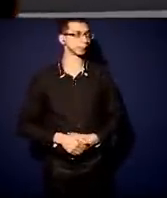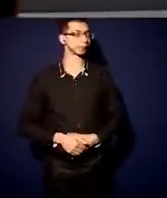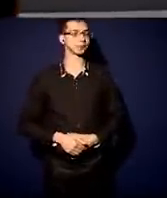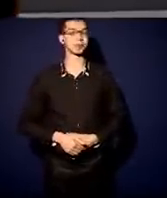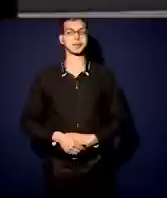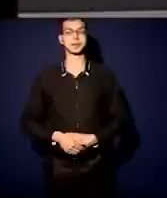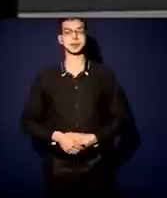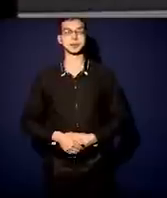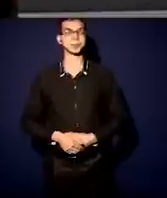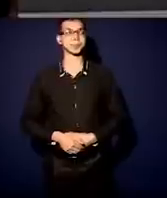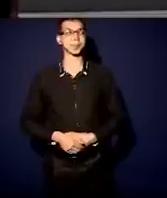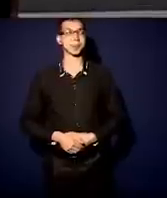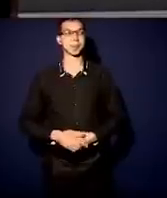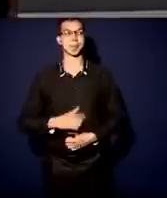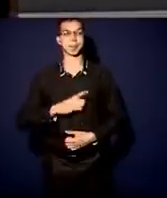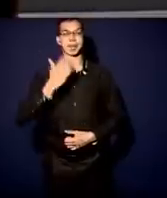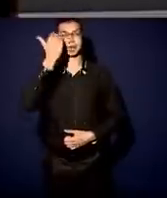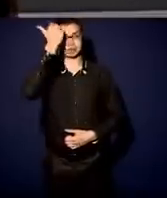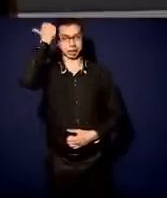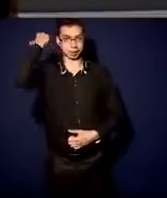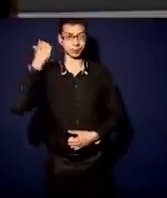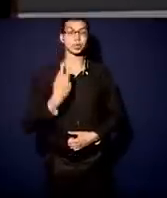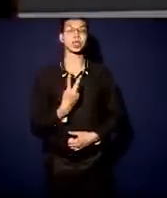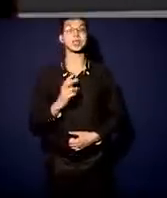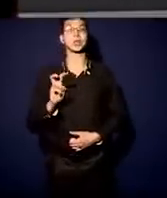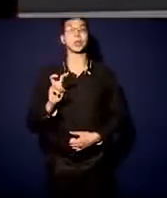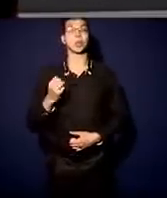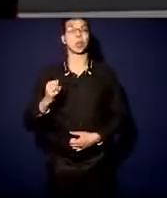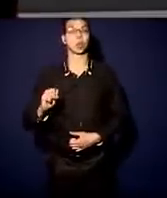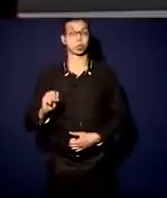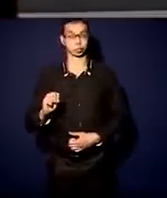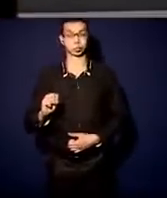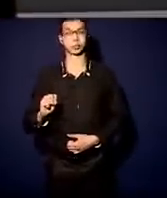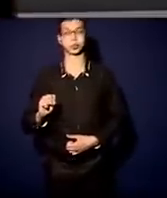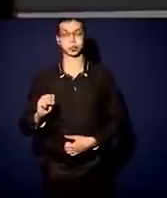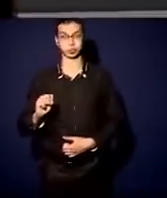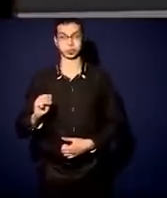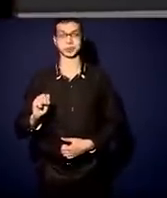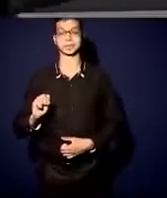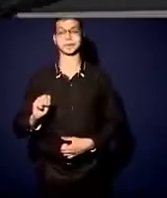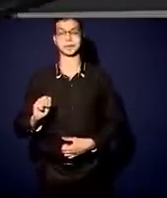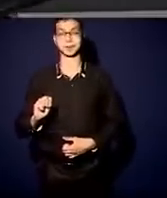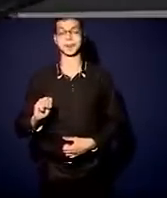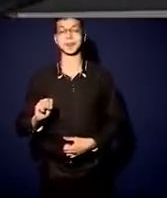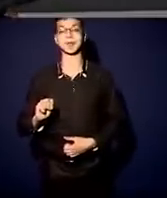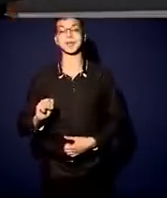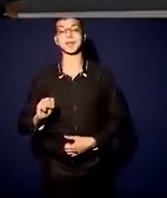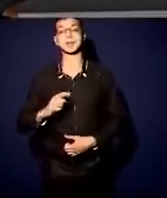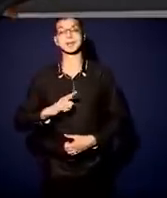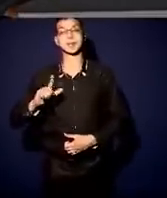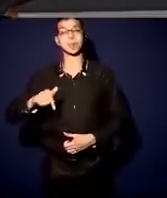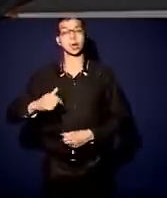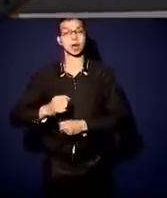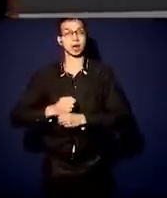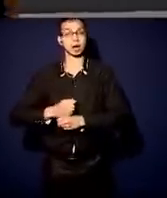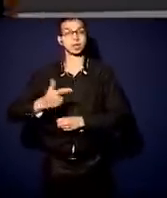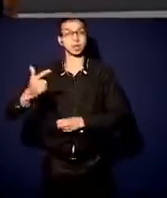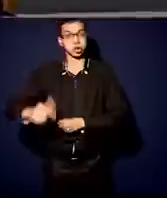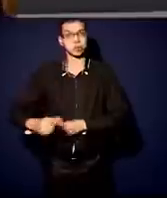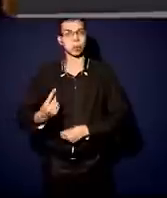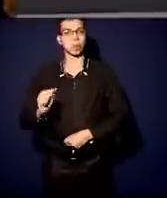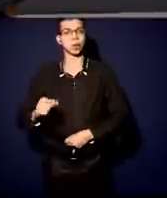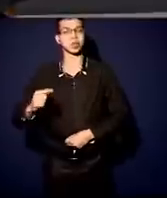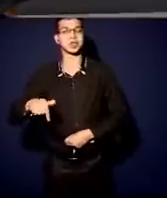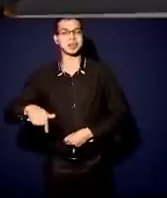250 bilhões de reais um buraco fiscal grande 2,5% PIB no ano seguinte um novo déficit de 1.7 do PIB